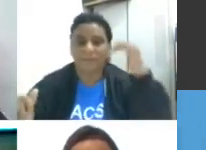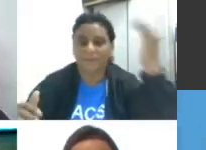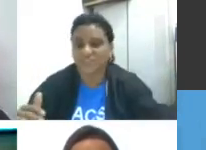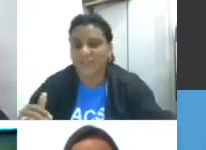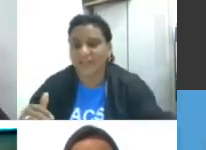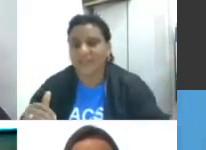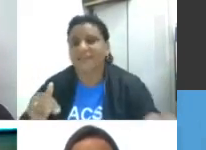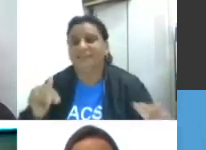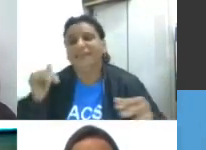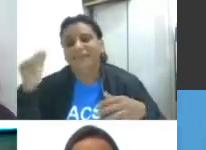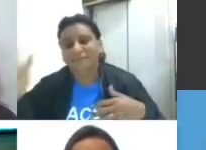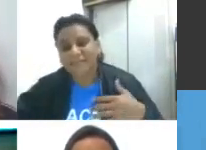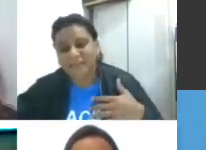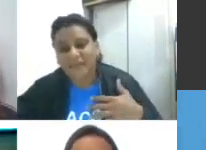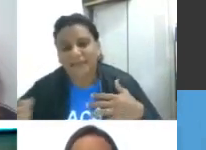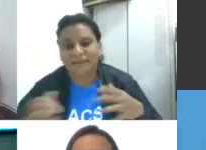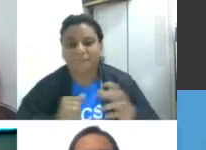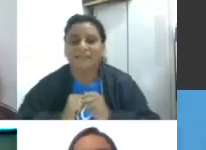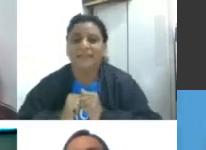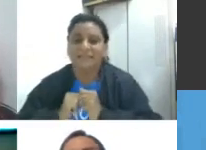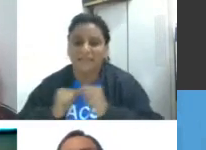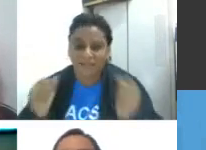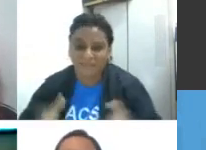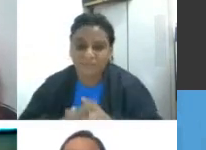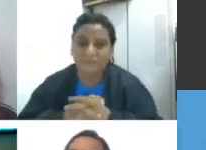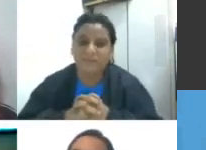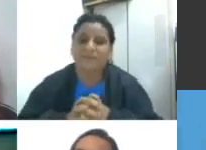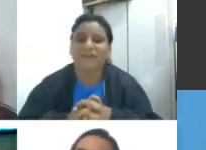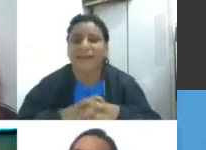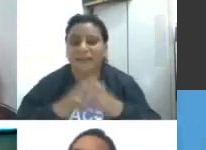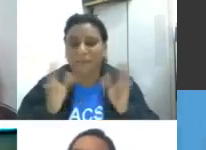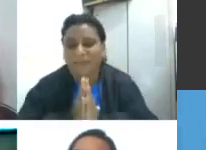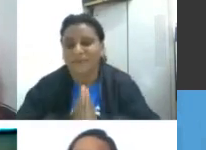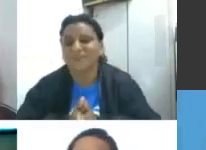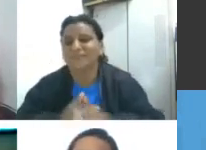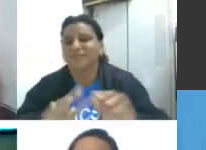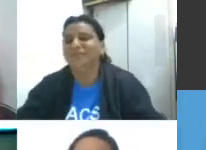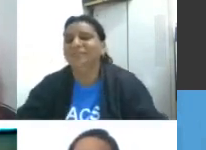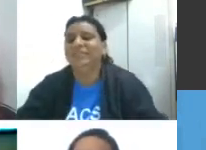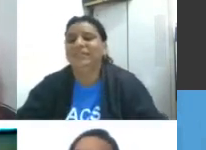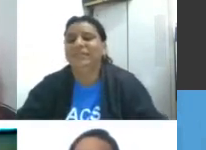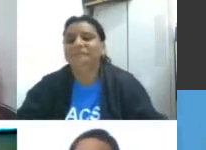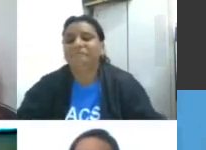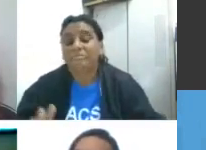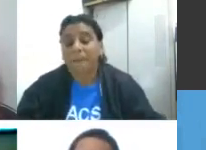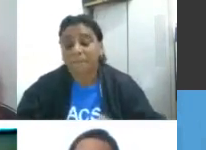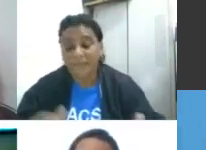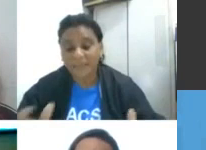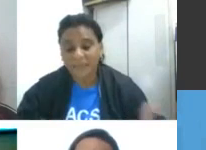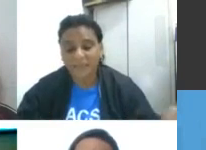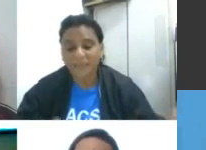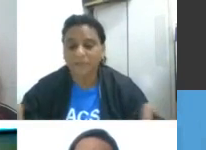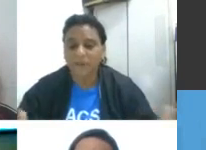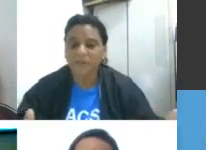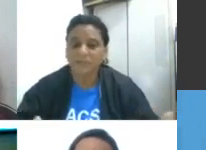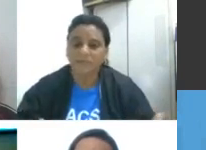ficar para mais tarde mas a medicação ela vem em primeiro lugar é o pai nosso de todo dia para que